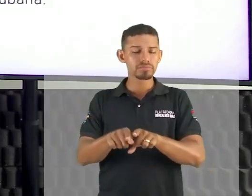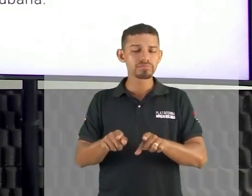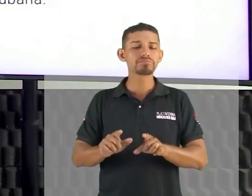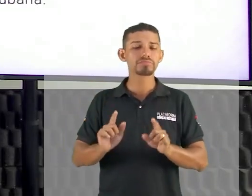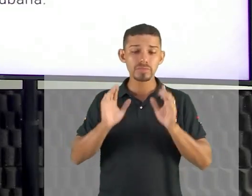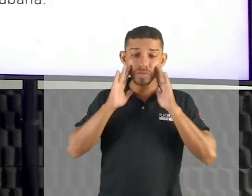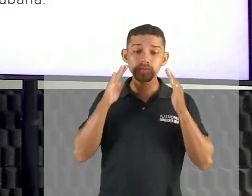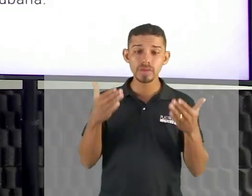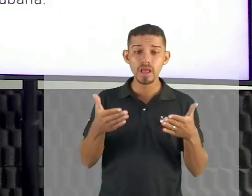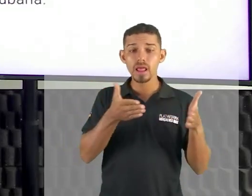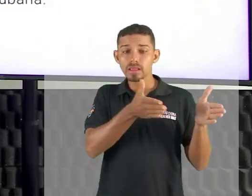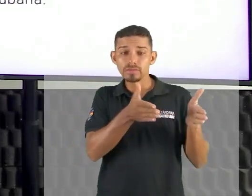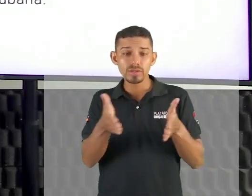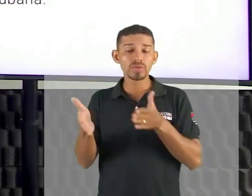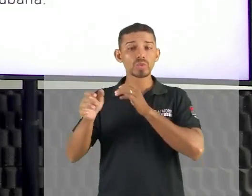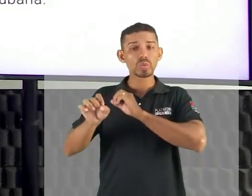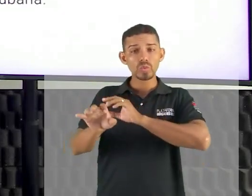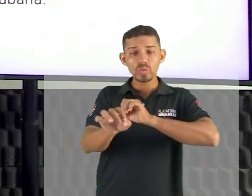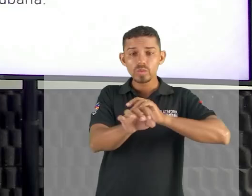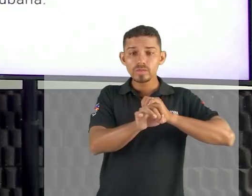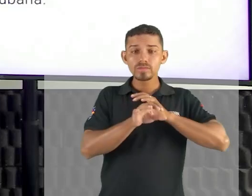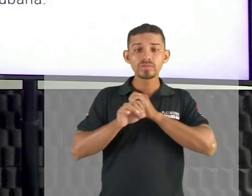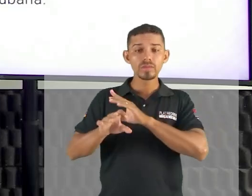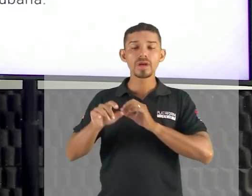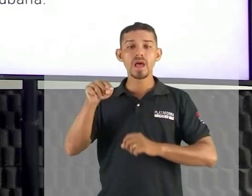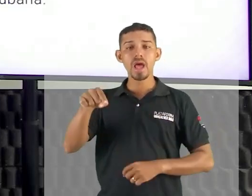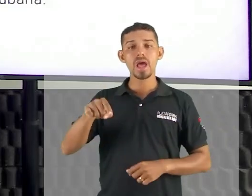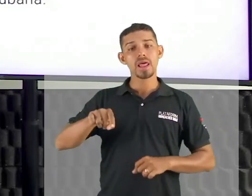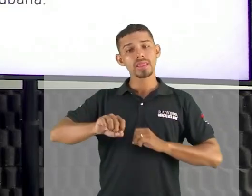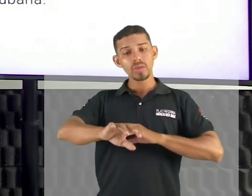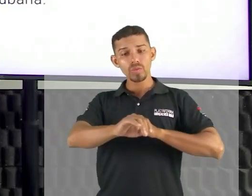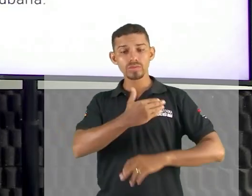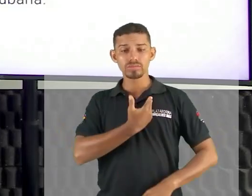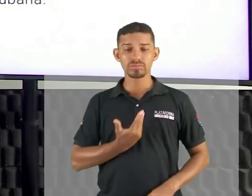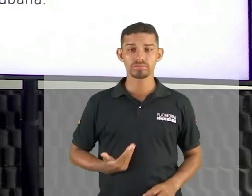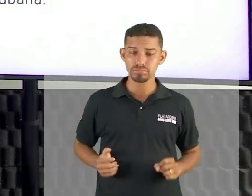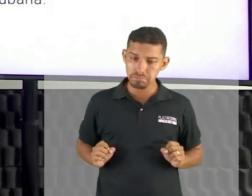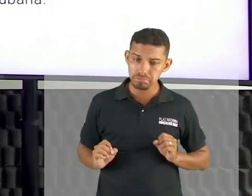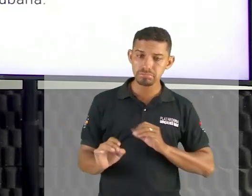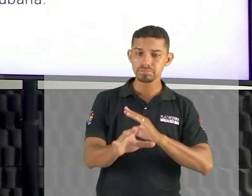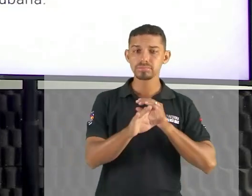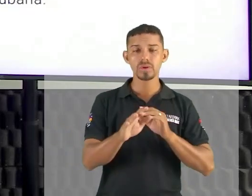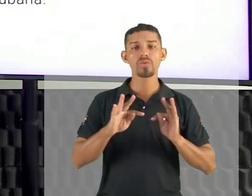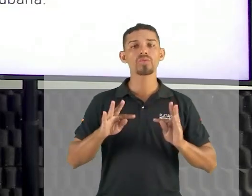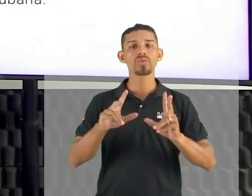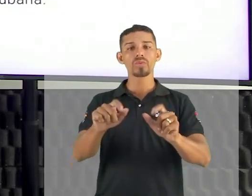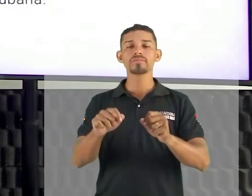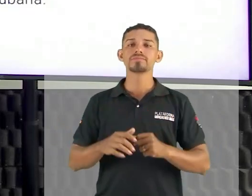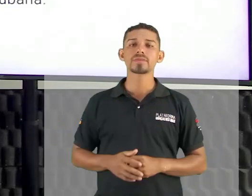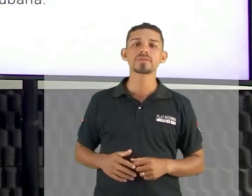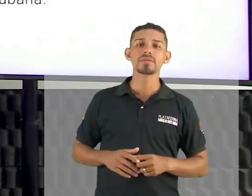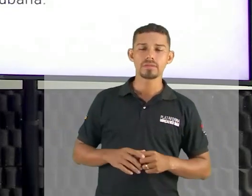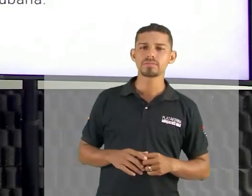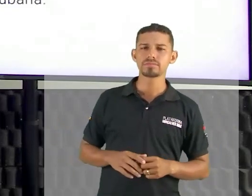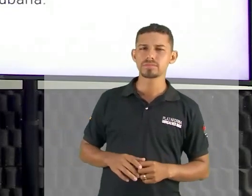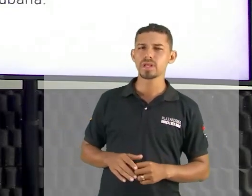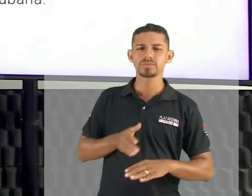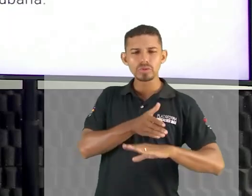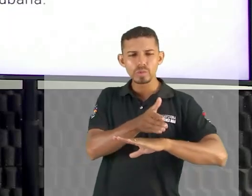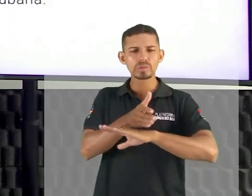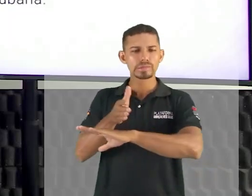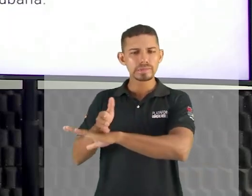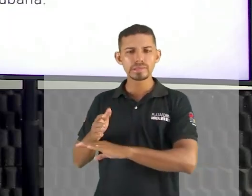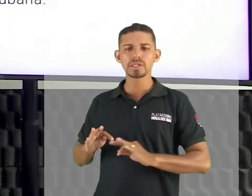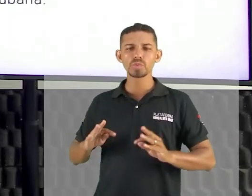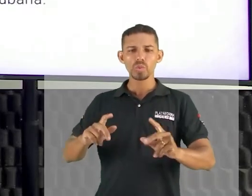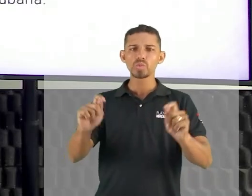que é o processo também educacional, a educação para todos, a educação, a universalização do acesso, do